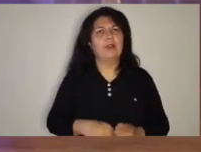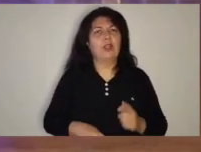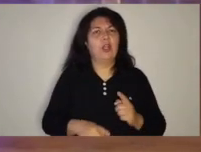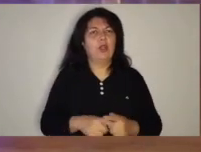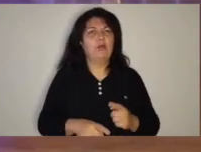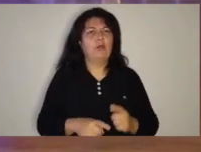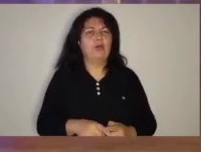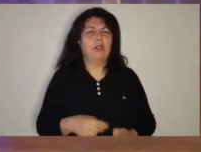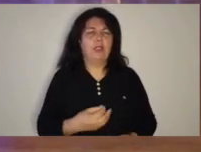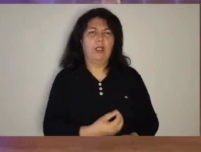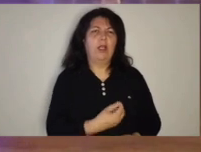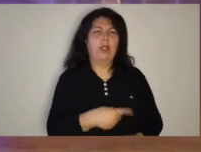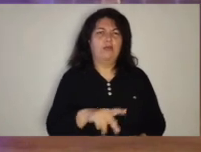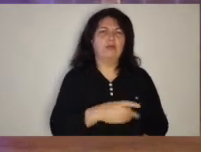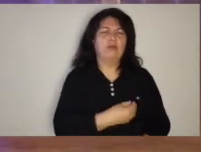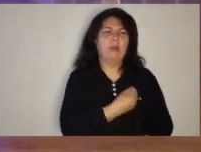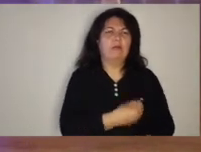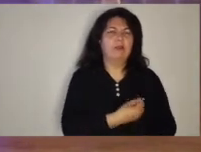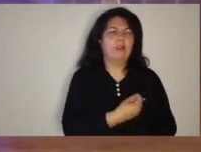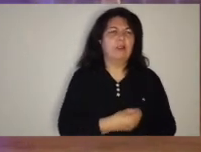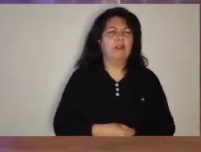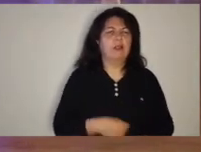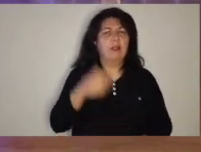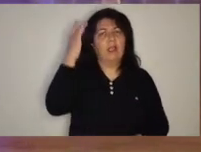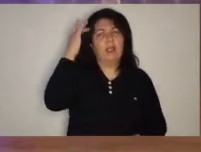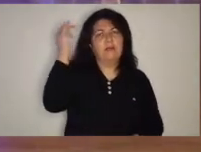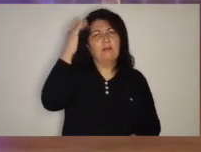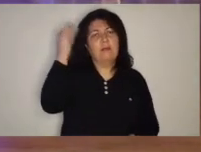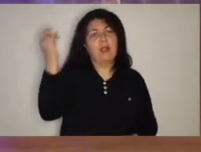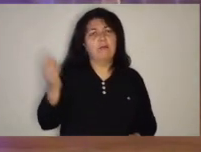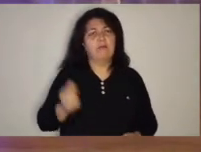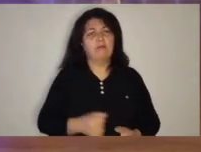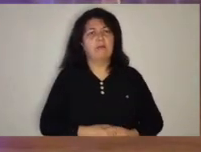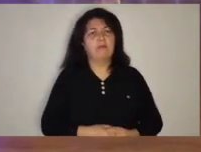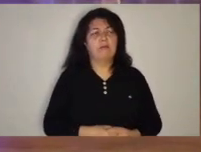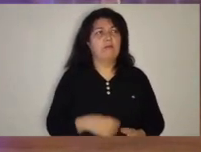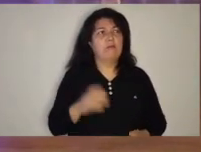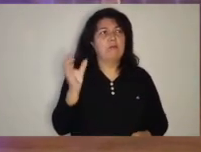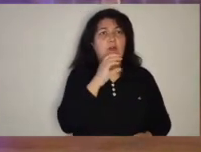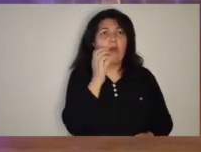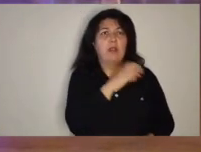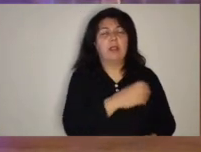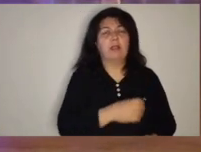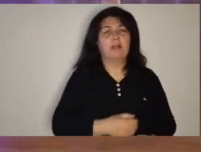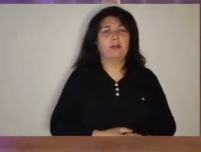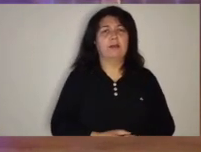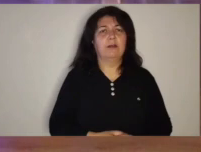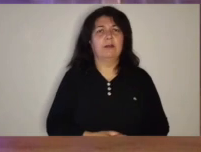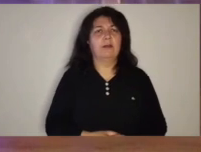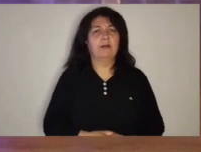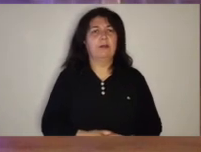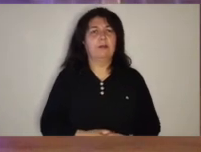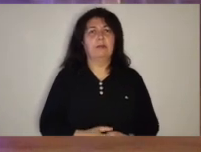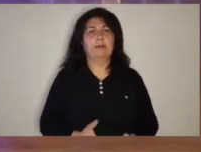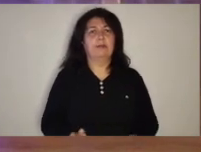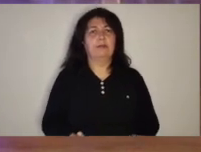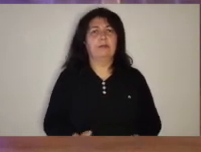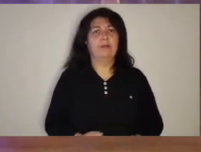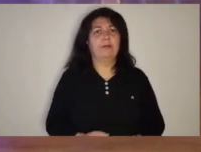na rotina. Se dentro de você habita o Espírito Santo de Deus, aleluia.